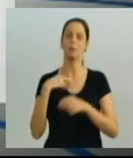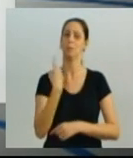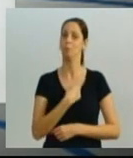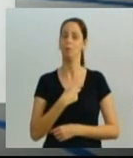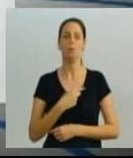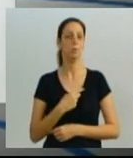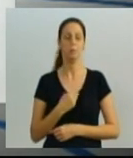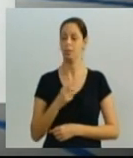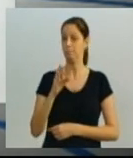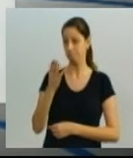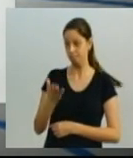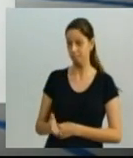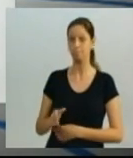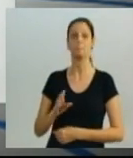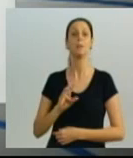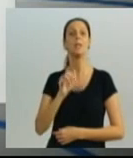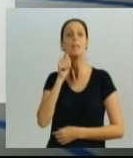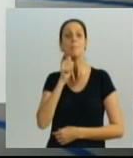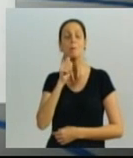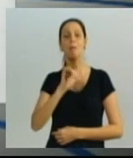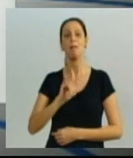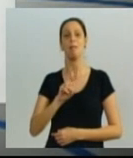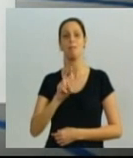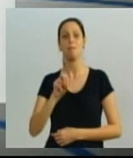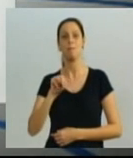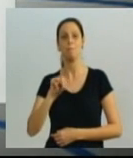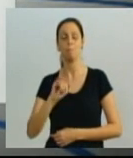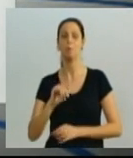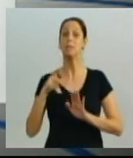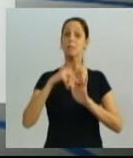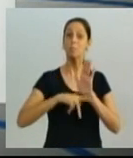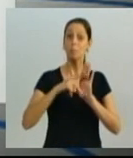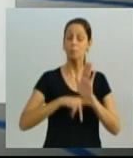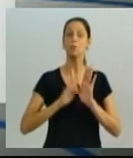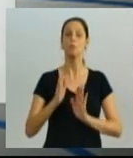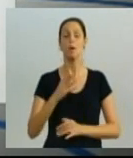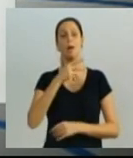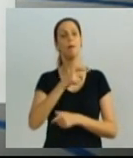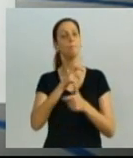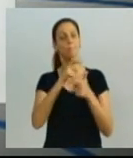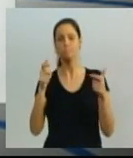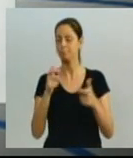Ivone. Esses projetos são solicitados por muita gente por várias razões.